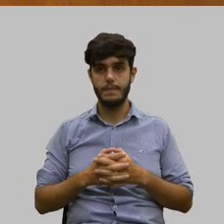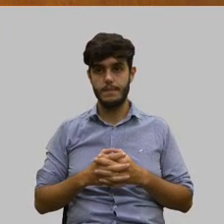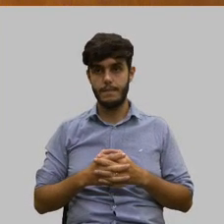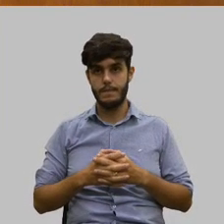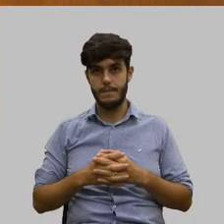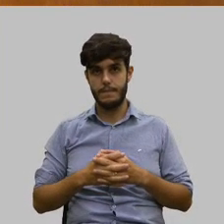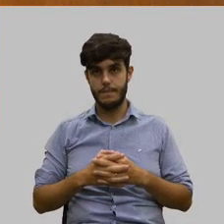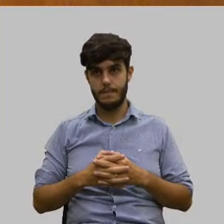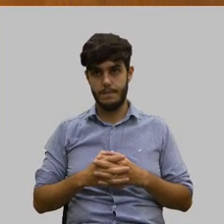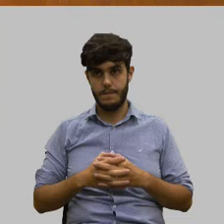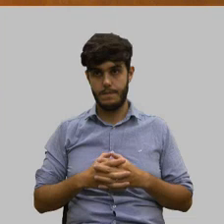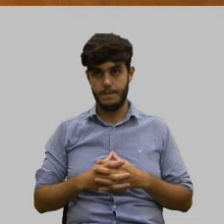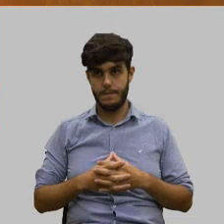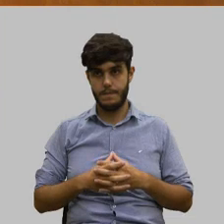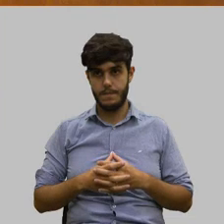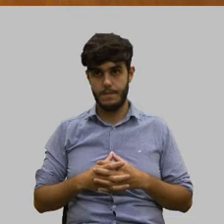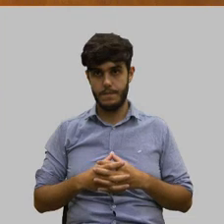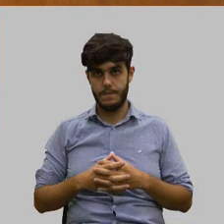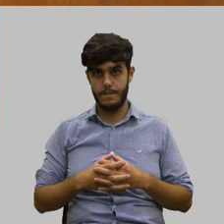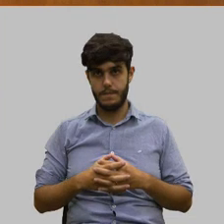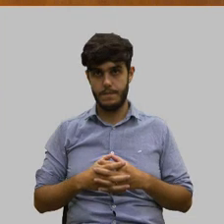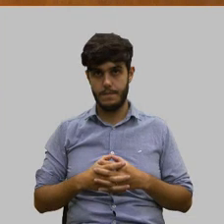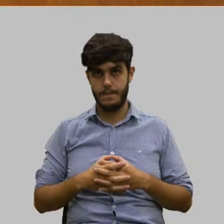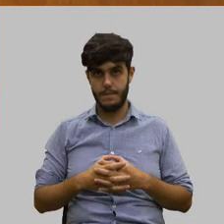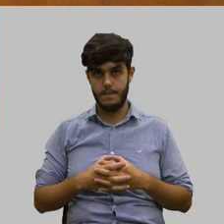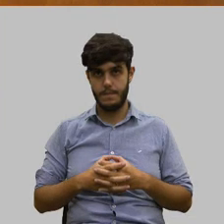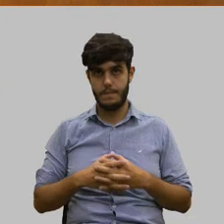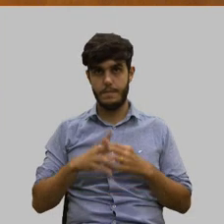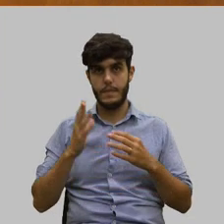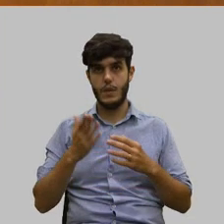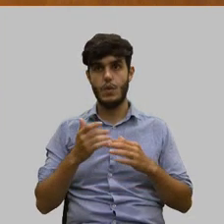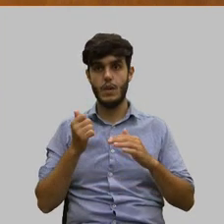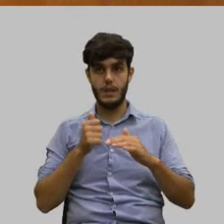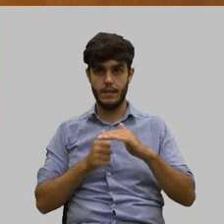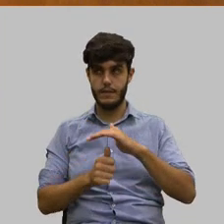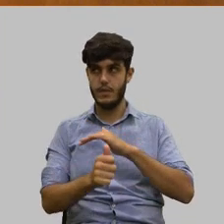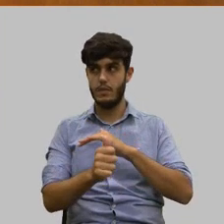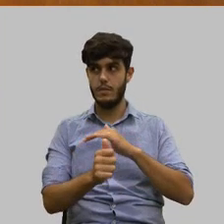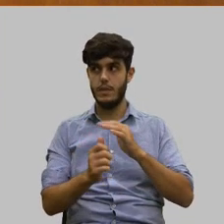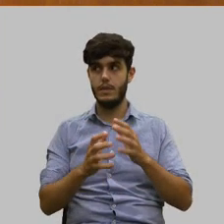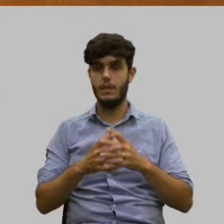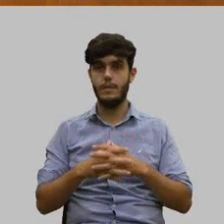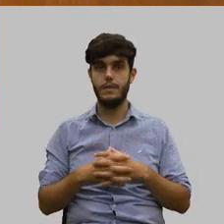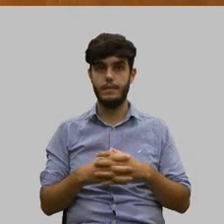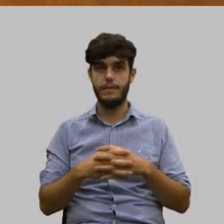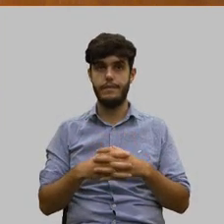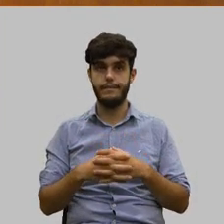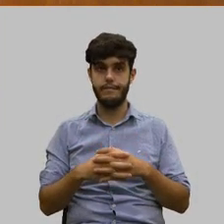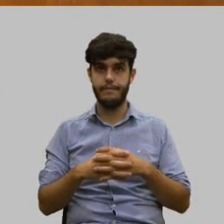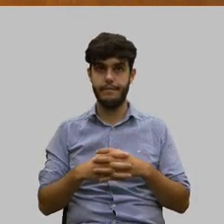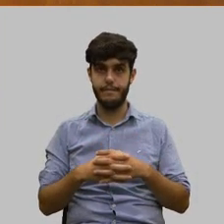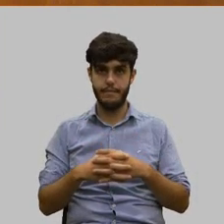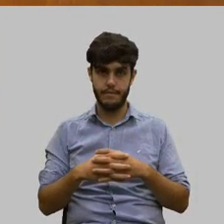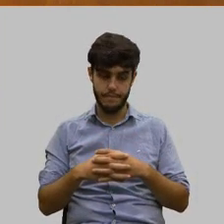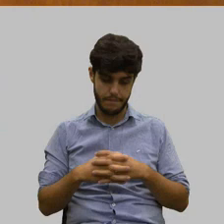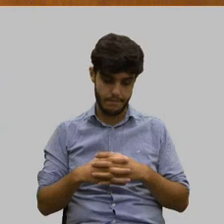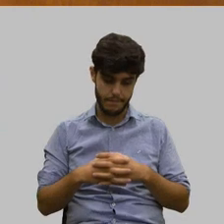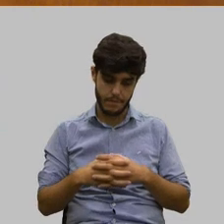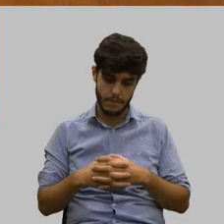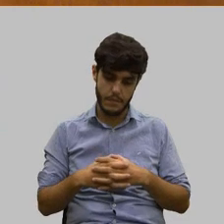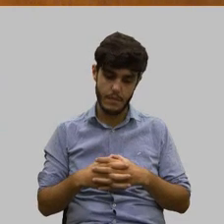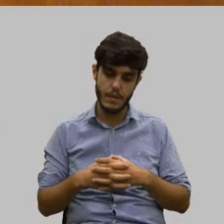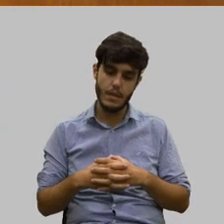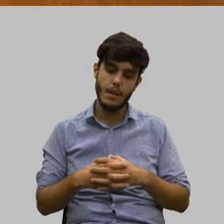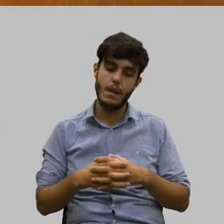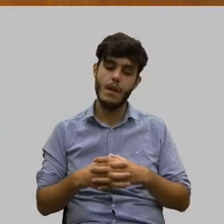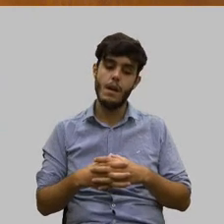vamos primeiro à questão do investimento eu só queria eu não sei se o senhor trouxe foi só aquela aquele dado